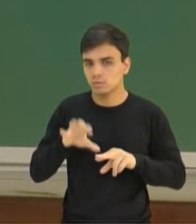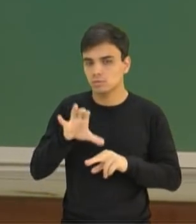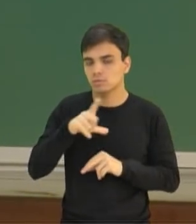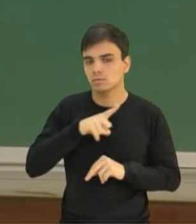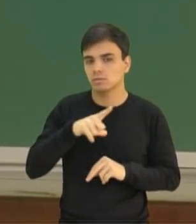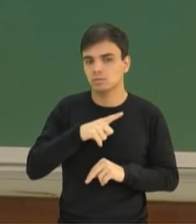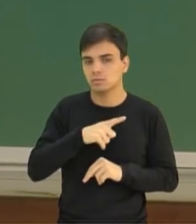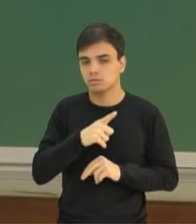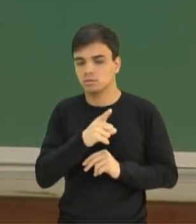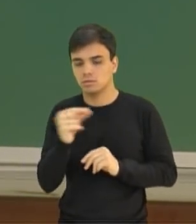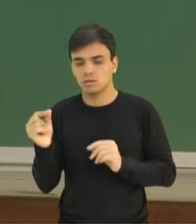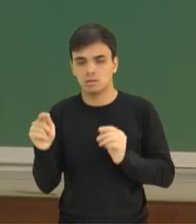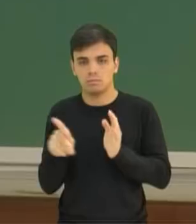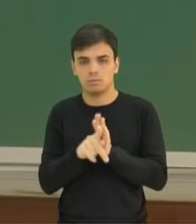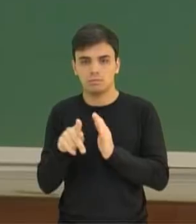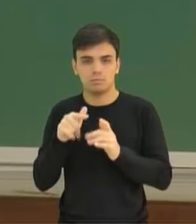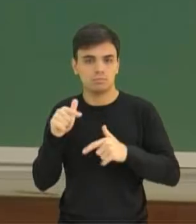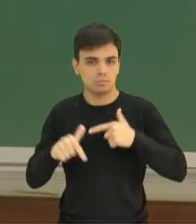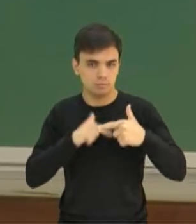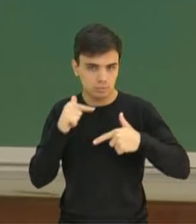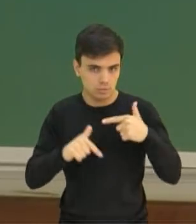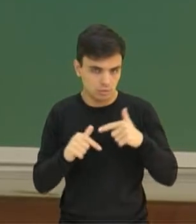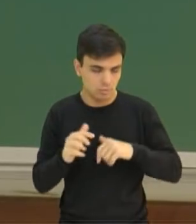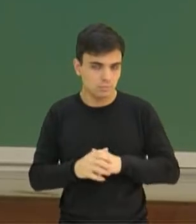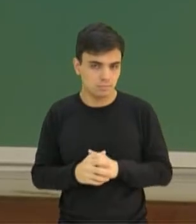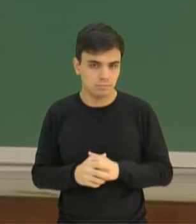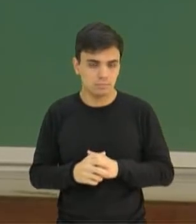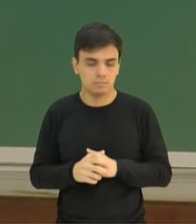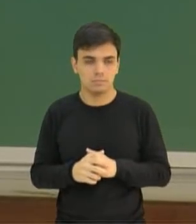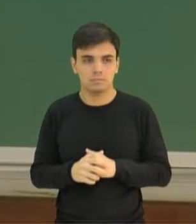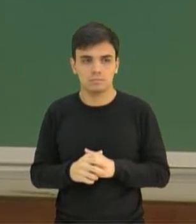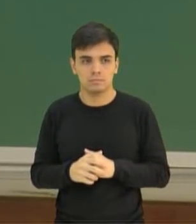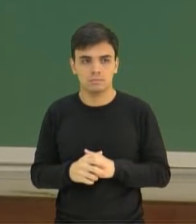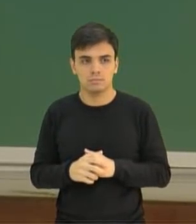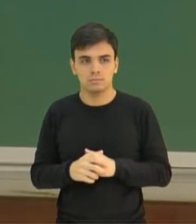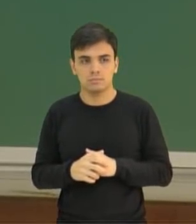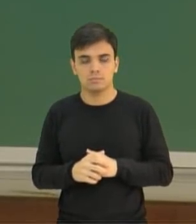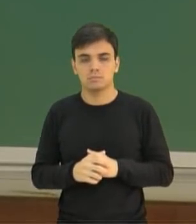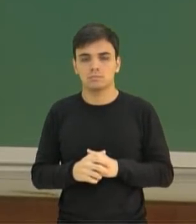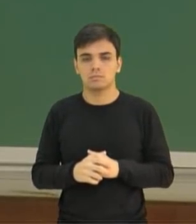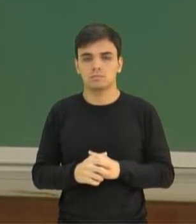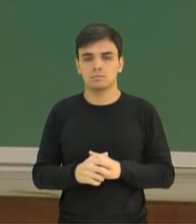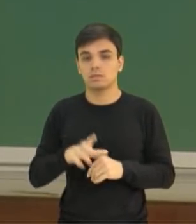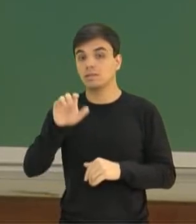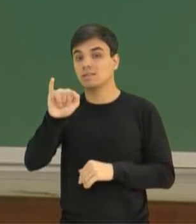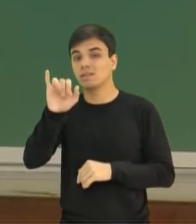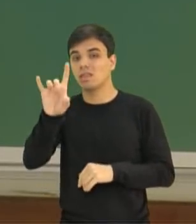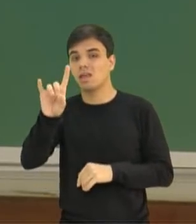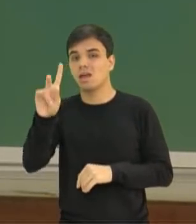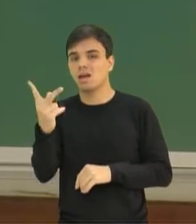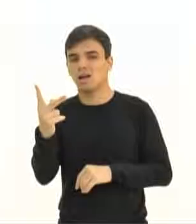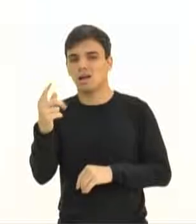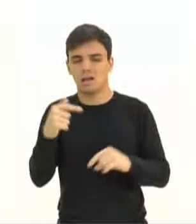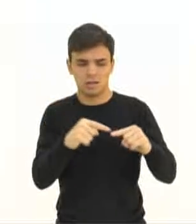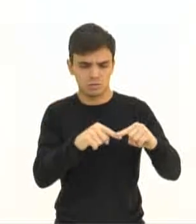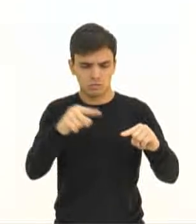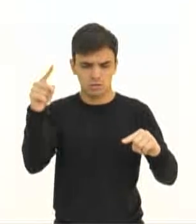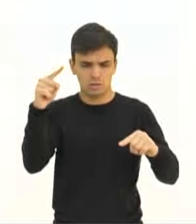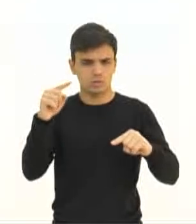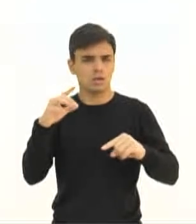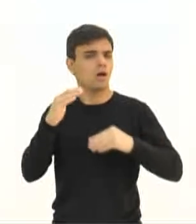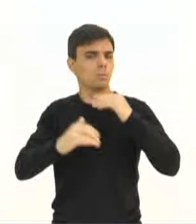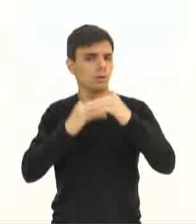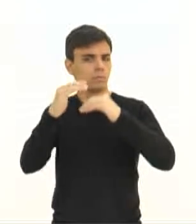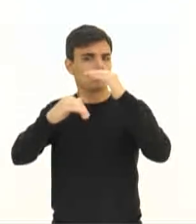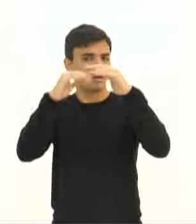da população para outras áreas do Brasil, certo? Quanto ao IDH, que é aquele índice de